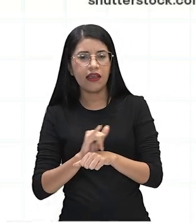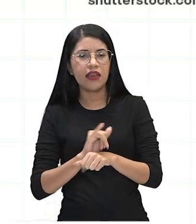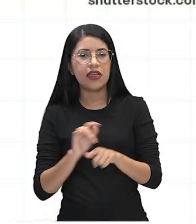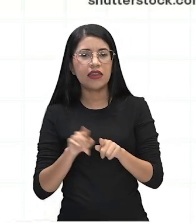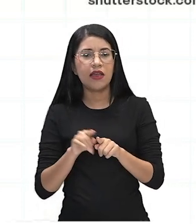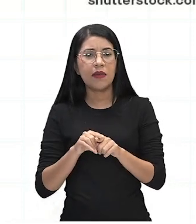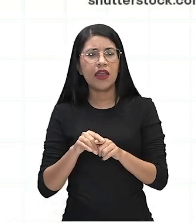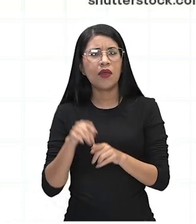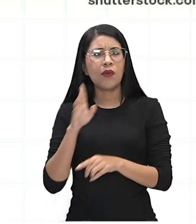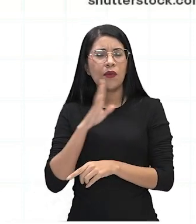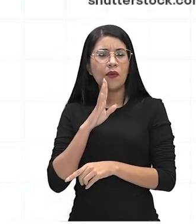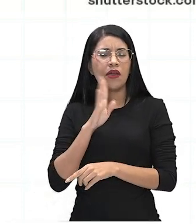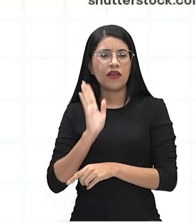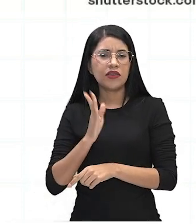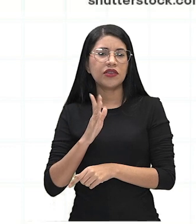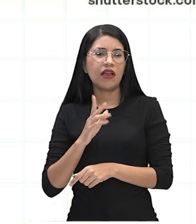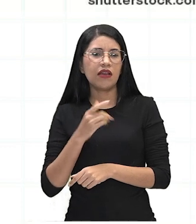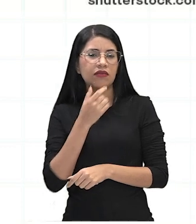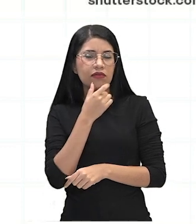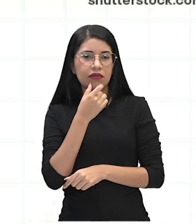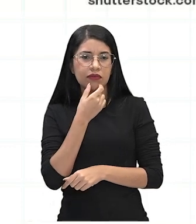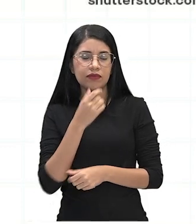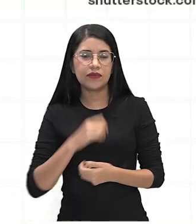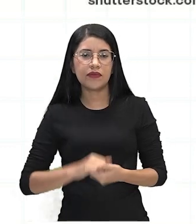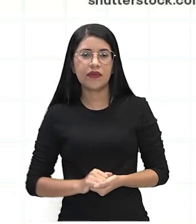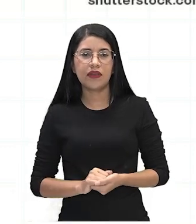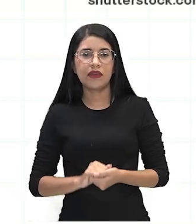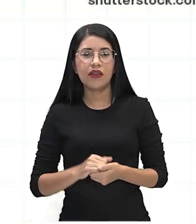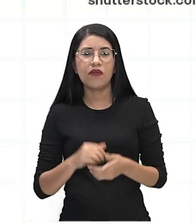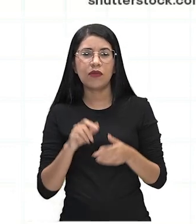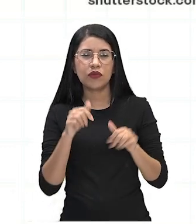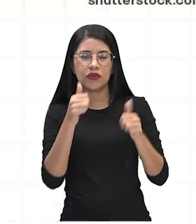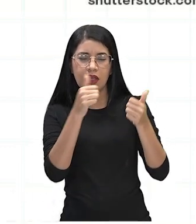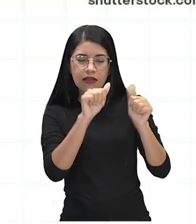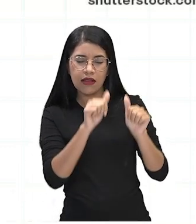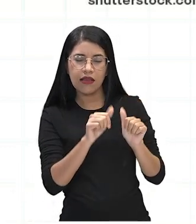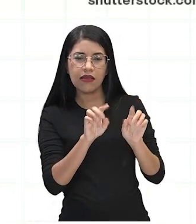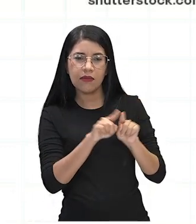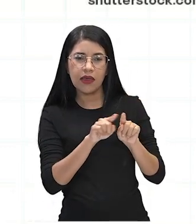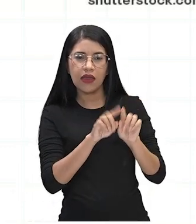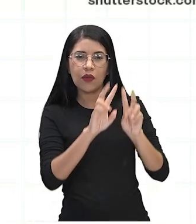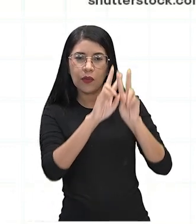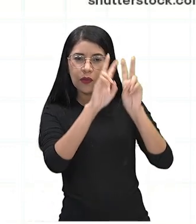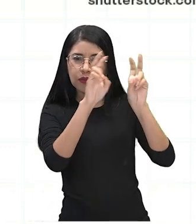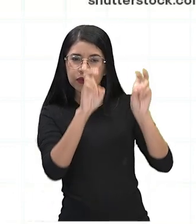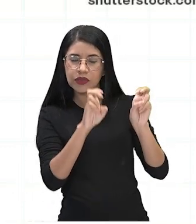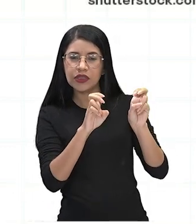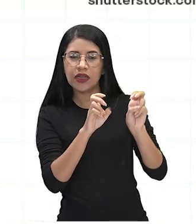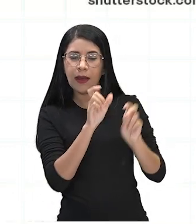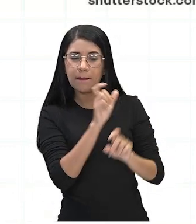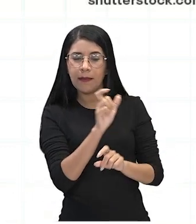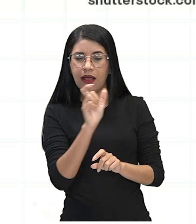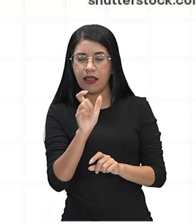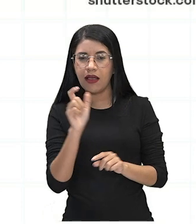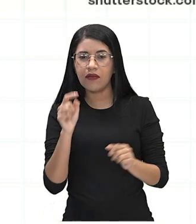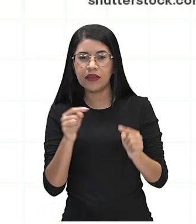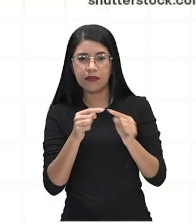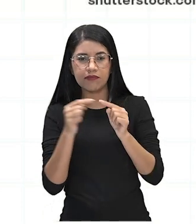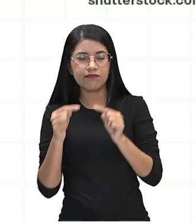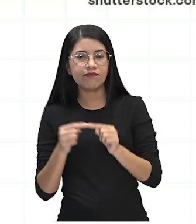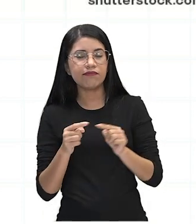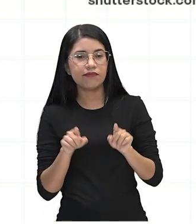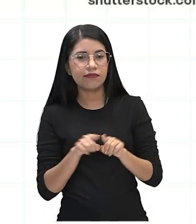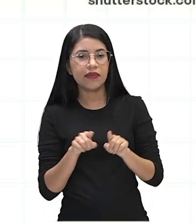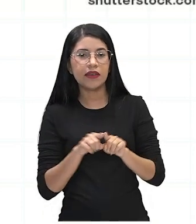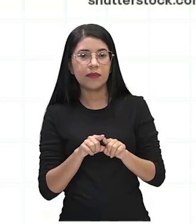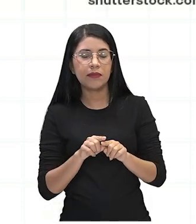prévio sobre a língua inglesa, ok? Vão analisar os títulos, palavras cognatas, outras palavras cognatas aqui